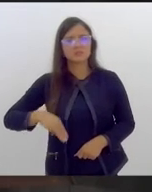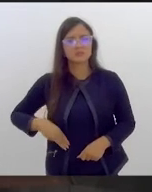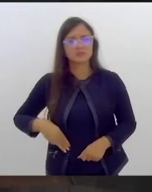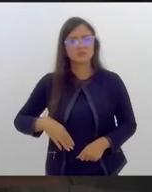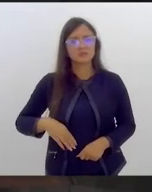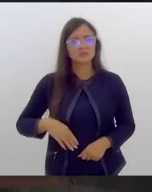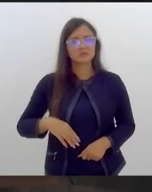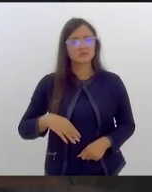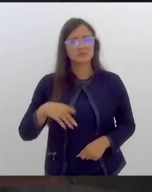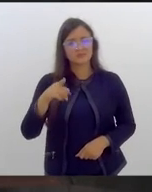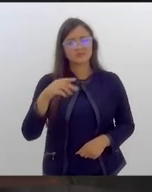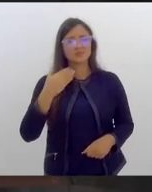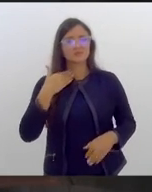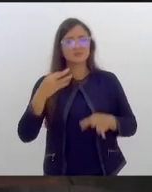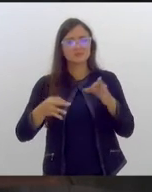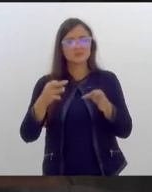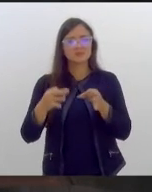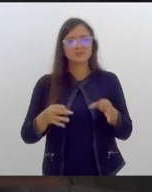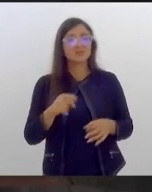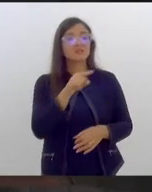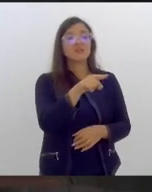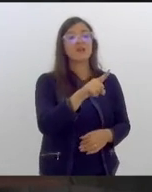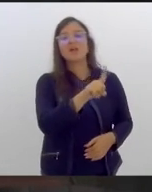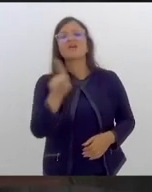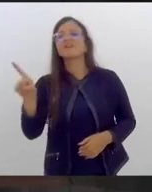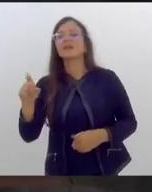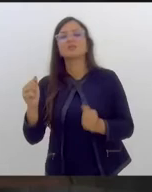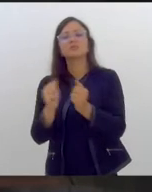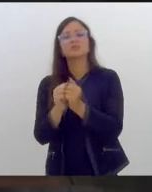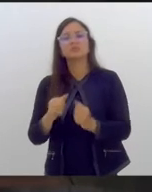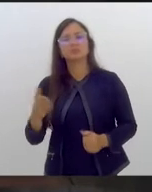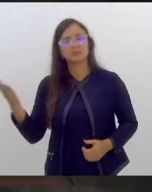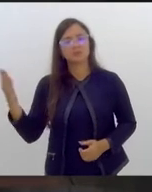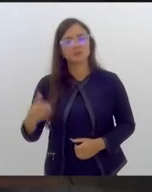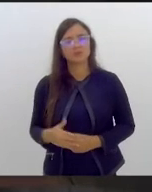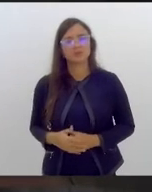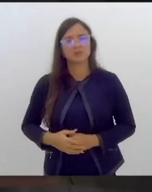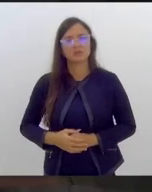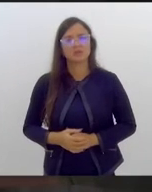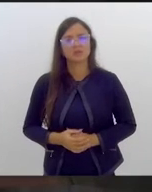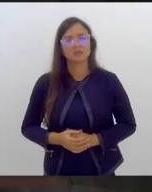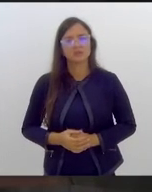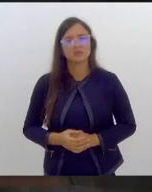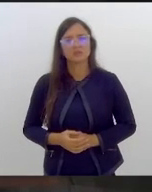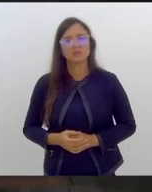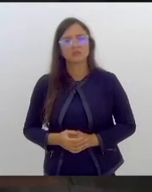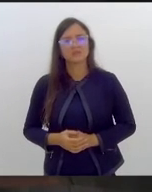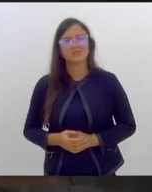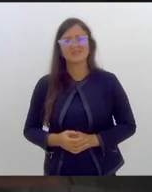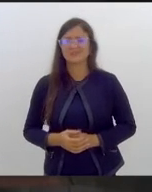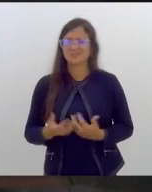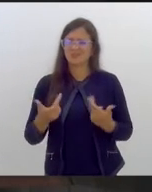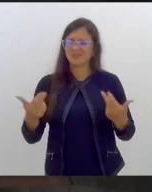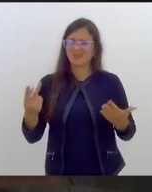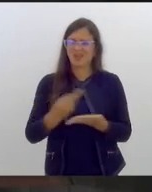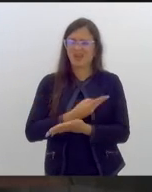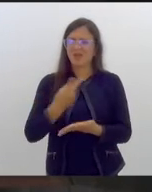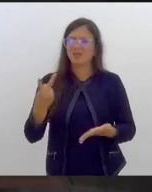in loco ser interlocutor ser mediador daquele Episódio